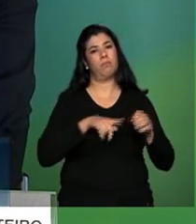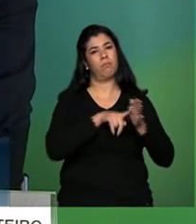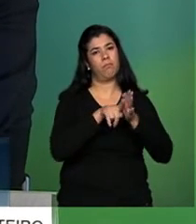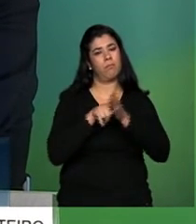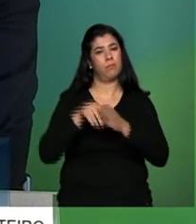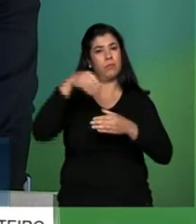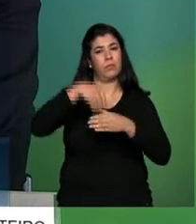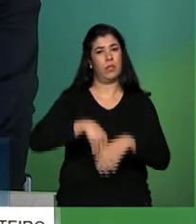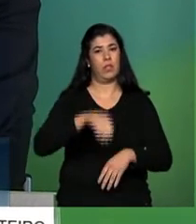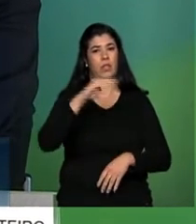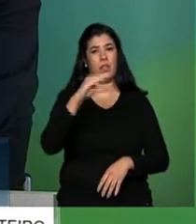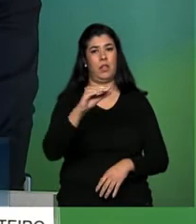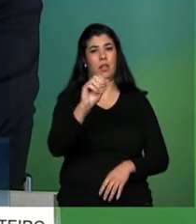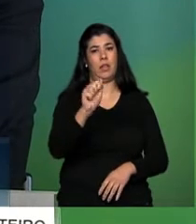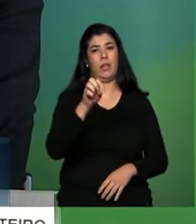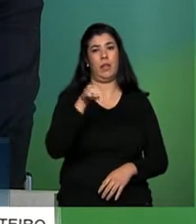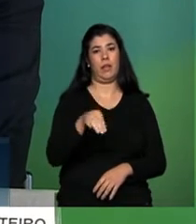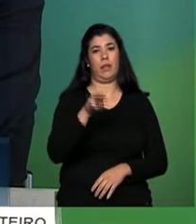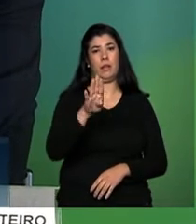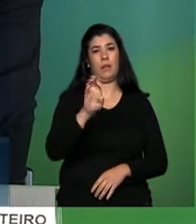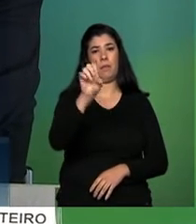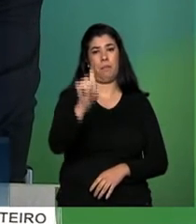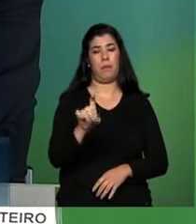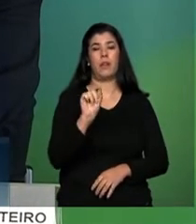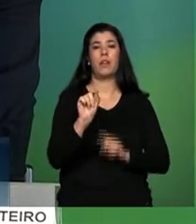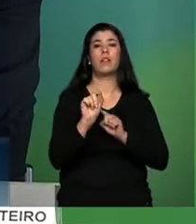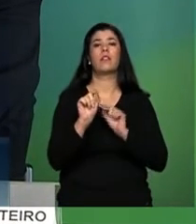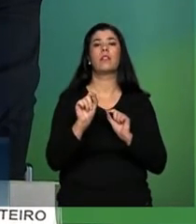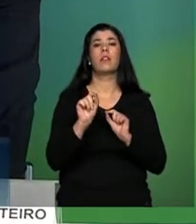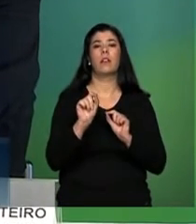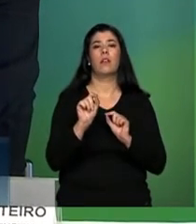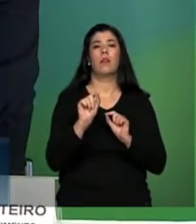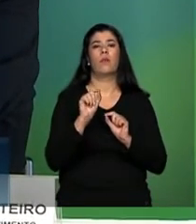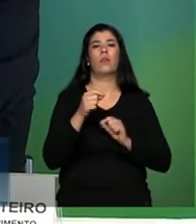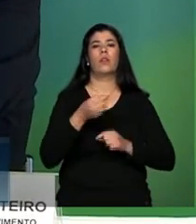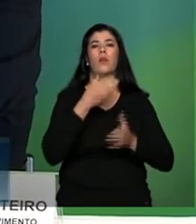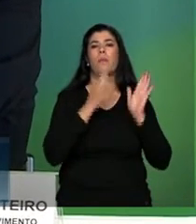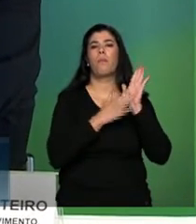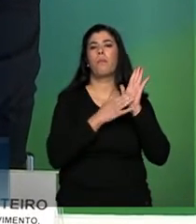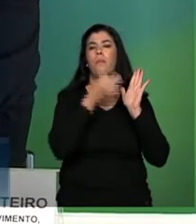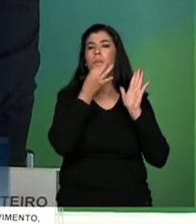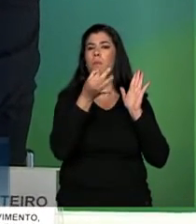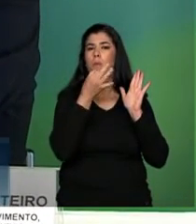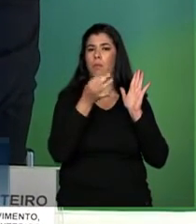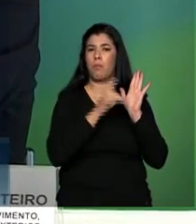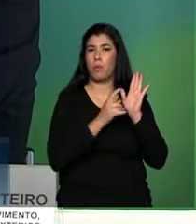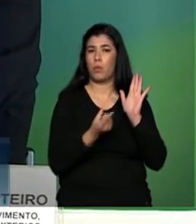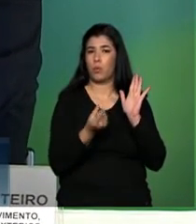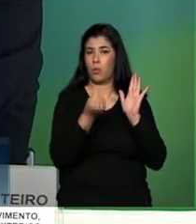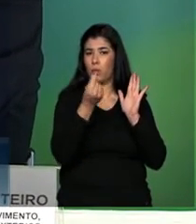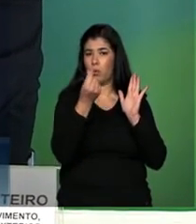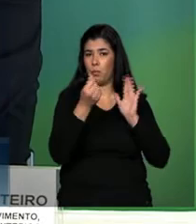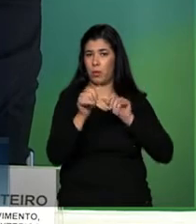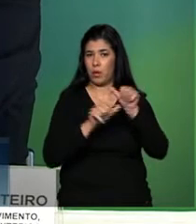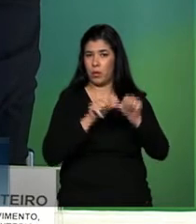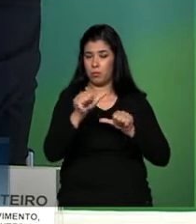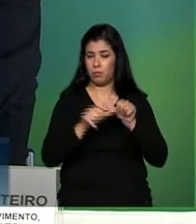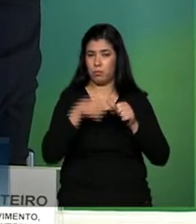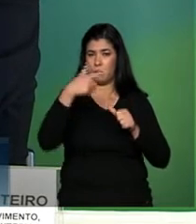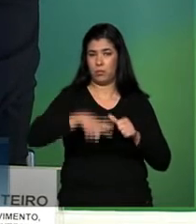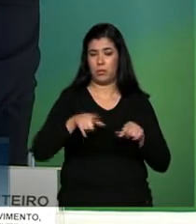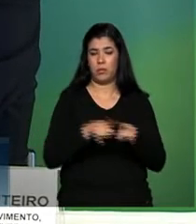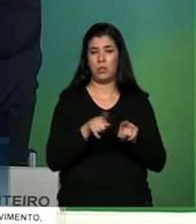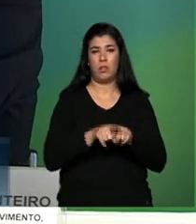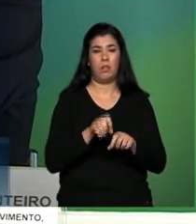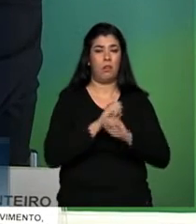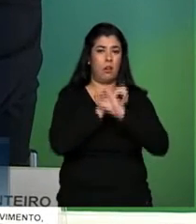Camex o que é que está sendo proposto em relação a essa questão da reprecificação, né? E,